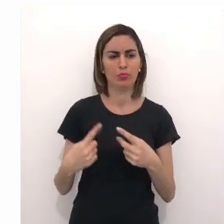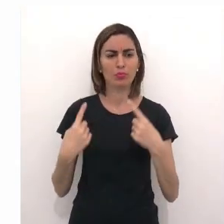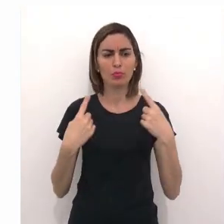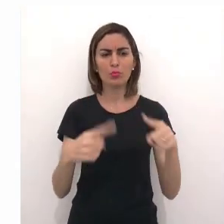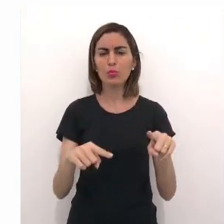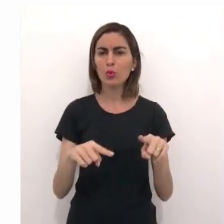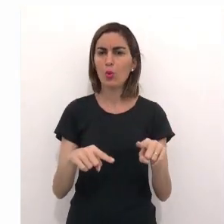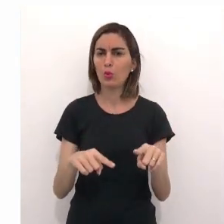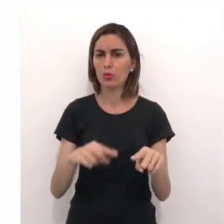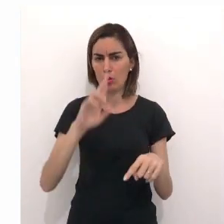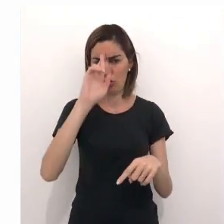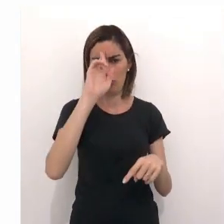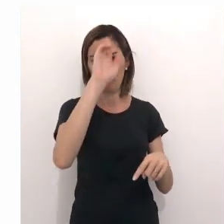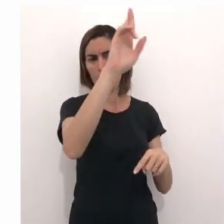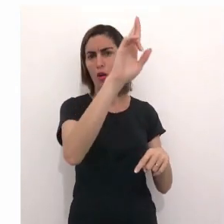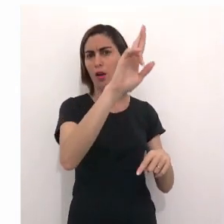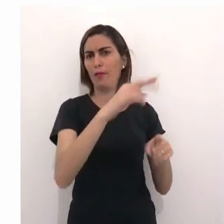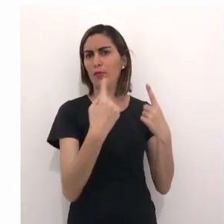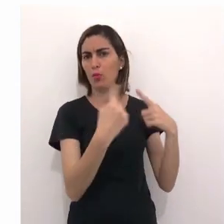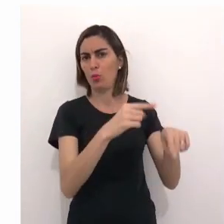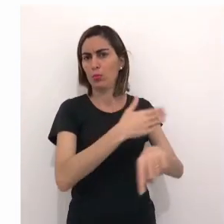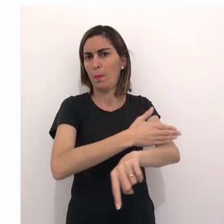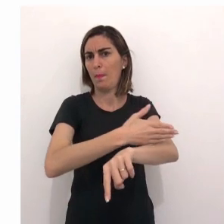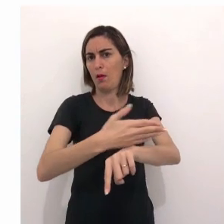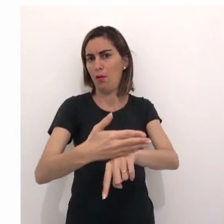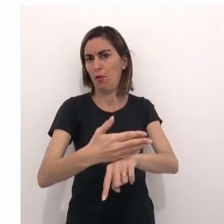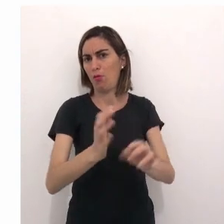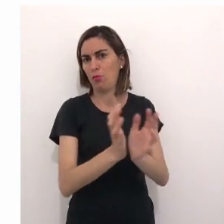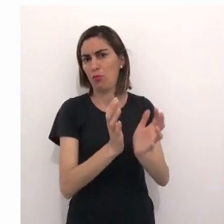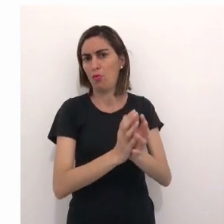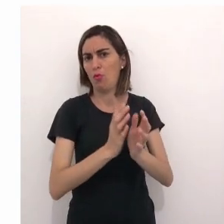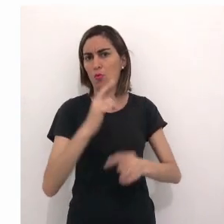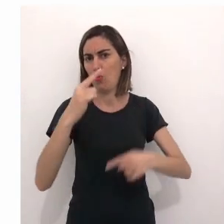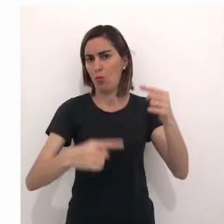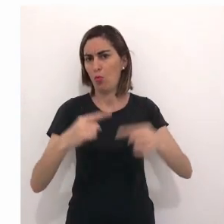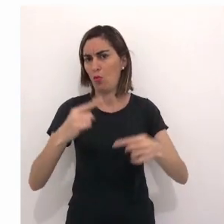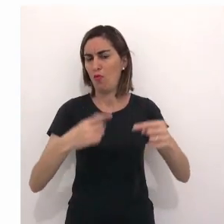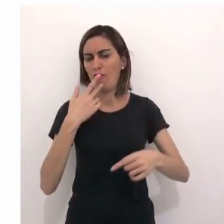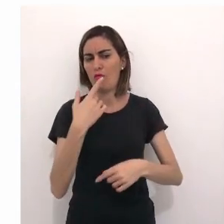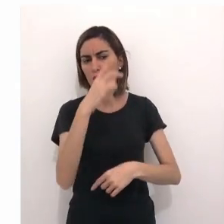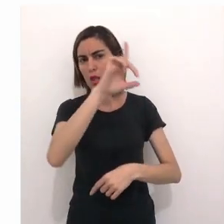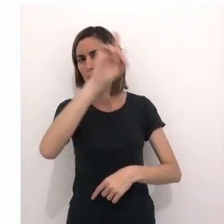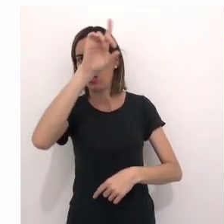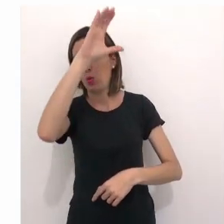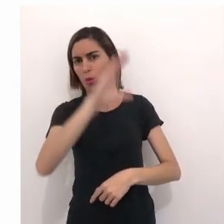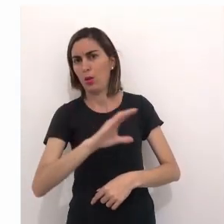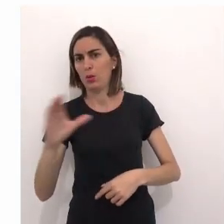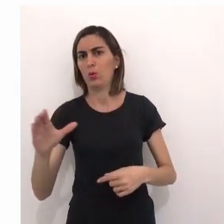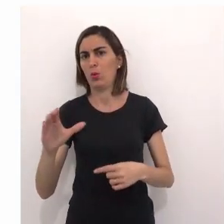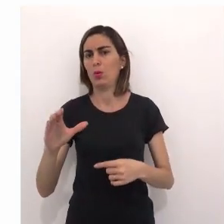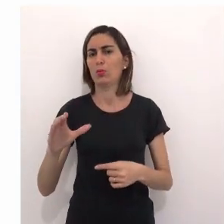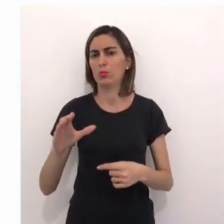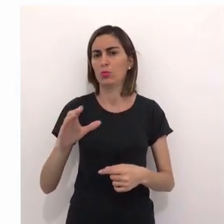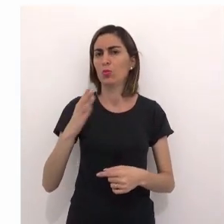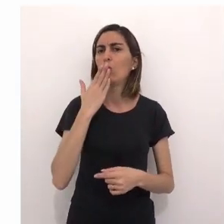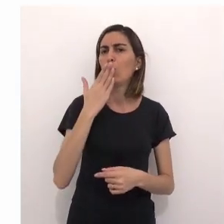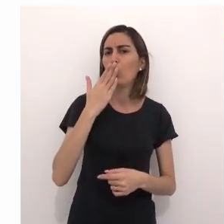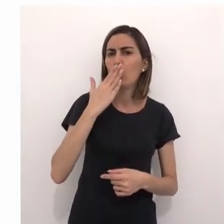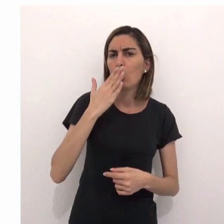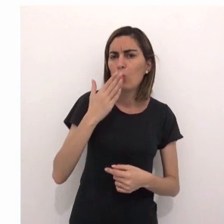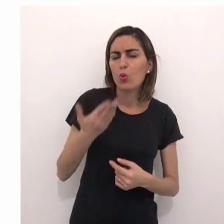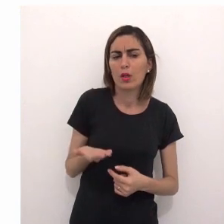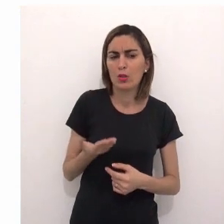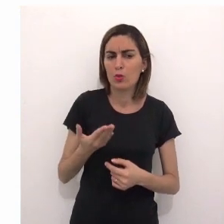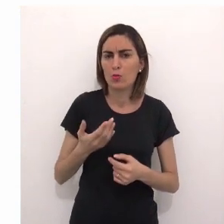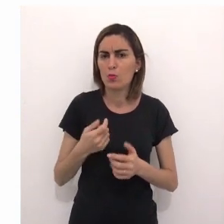senhores e contra os brancos, questionando o Deus católico. O índio silvestre foi